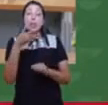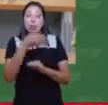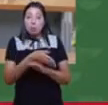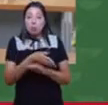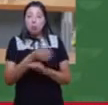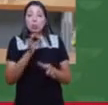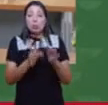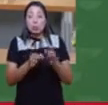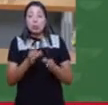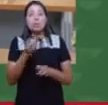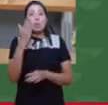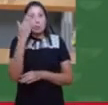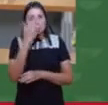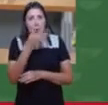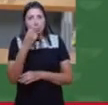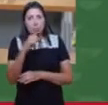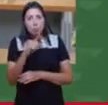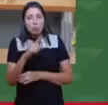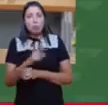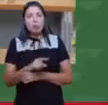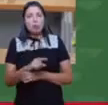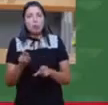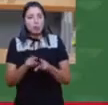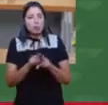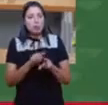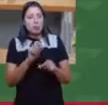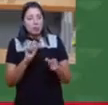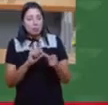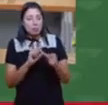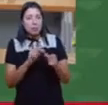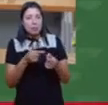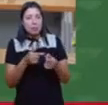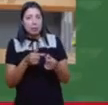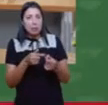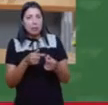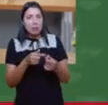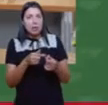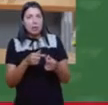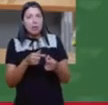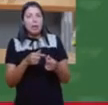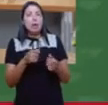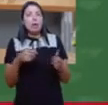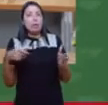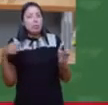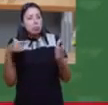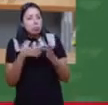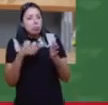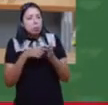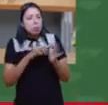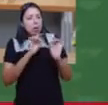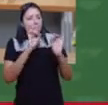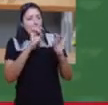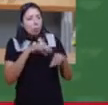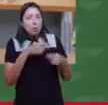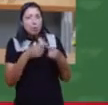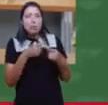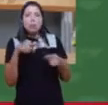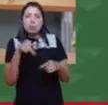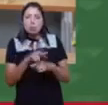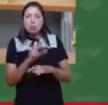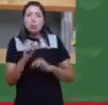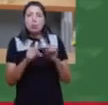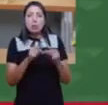ele comprovasse as acusações fraudulentas que ele faz, as acusações mentirosas que ele faz. Ele não consegue provar, mas